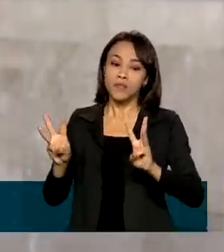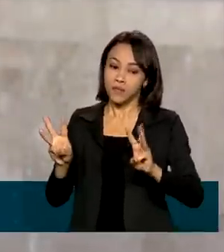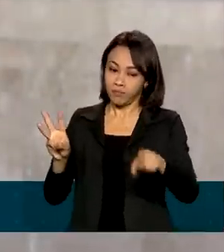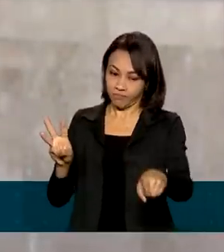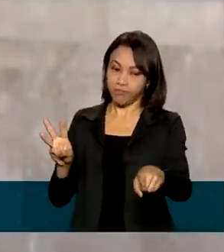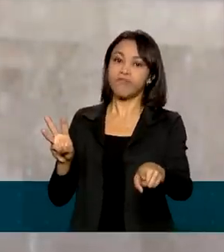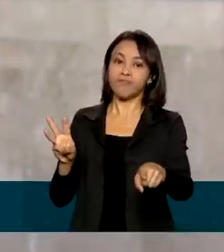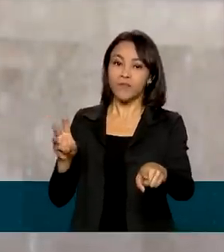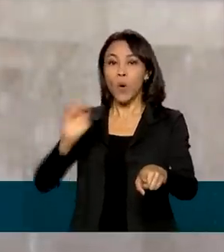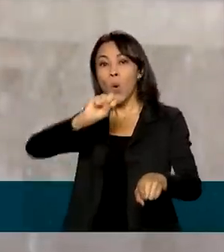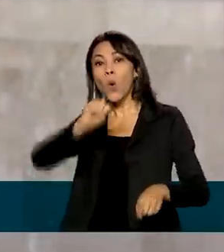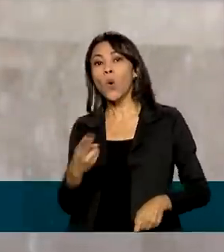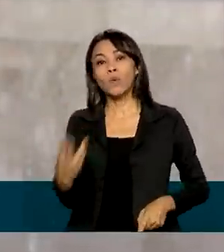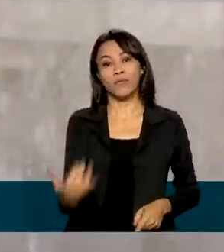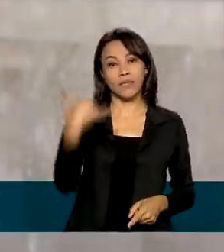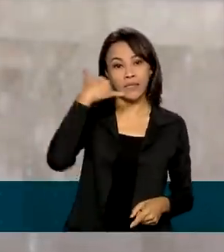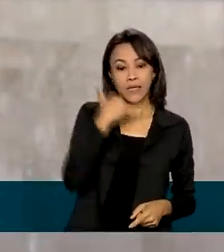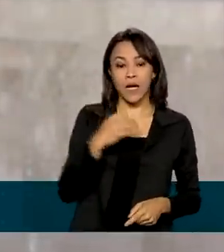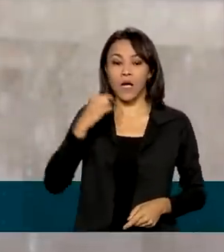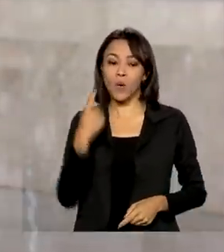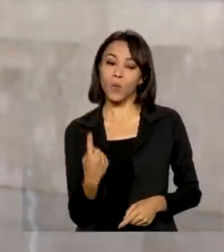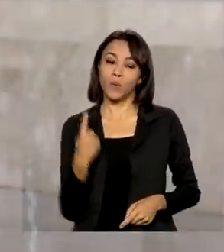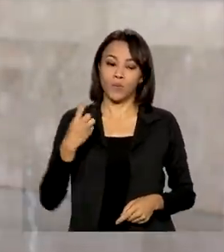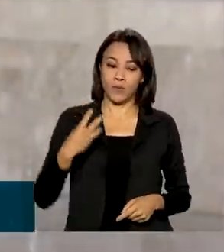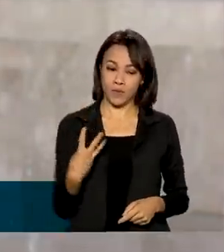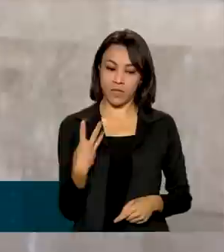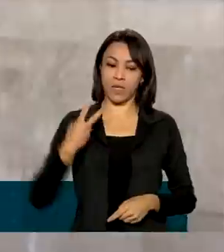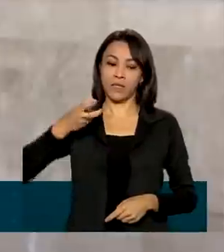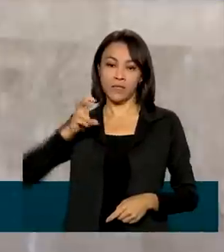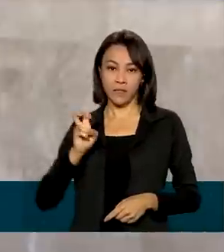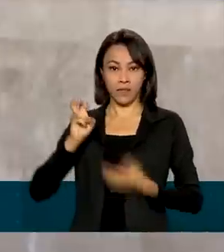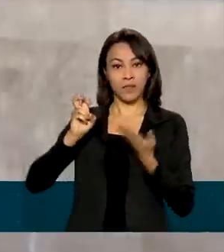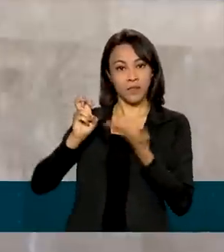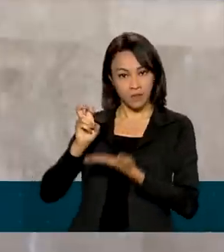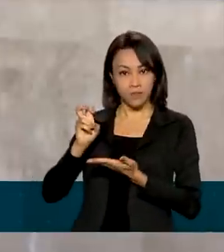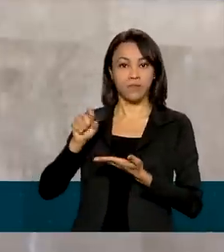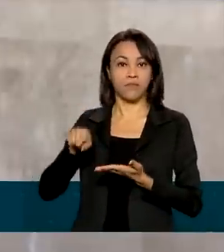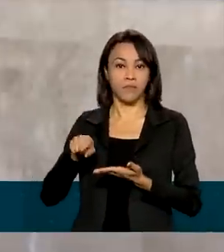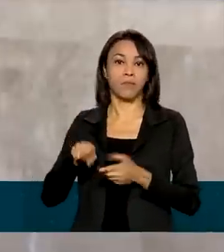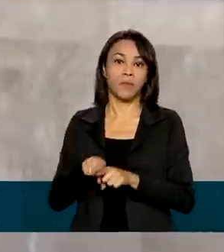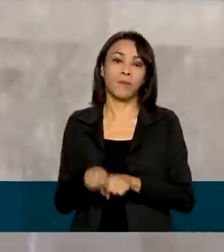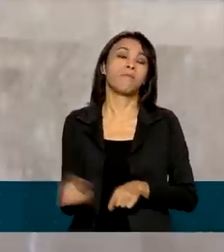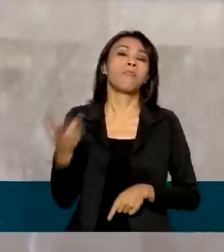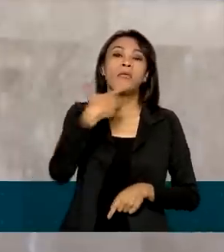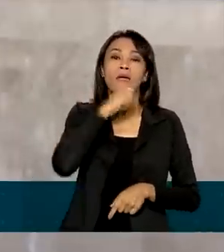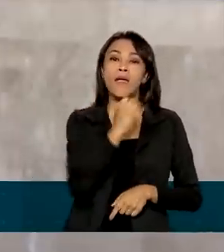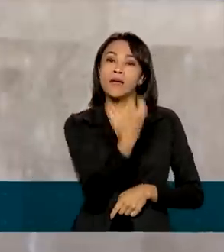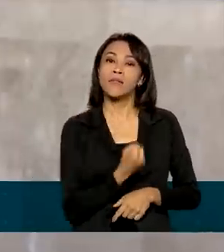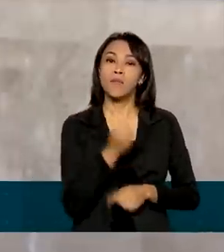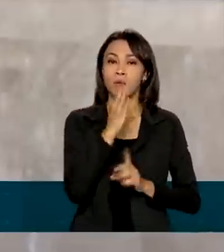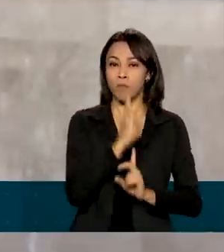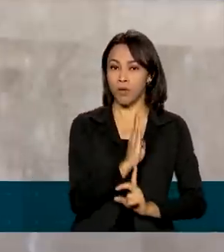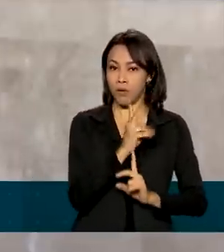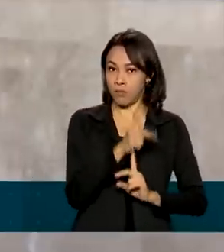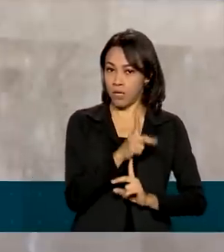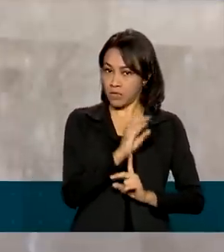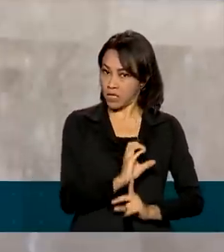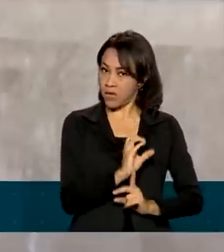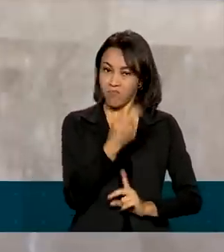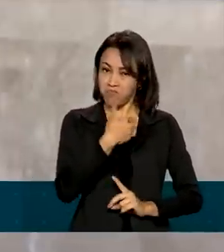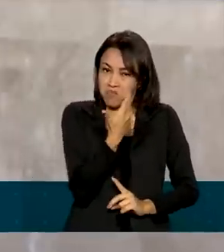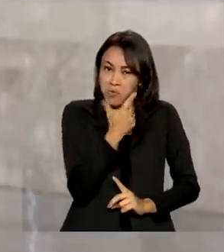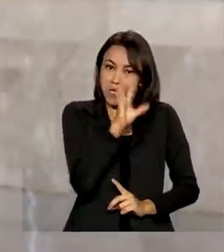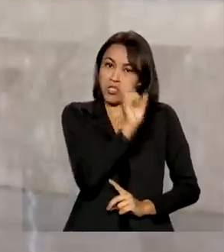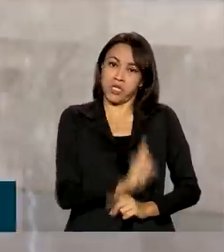gov.br/meuinss ou ainda ligar para o número 135, né? Quem recebe o benefício de prestação continuada, o BPC, não tem direito aí